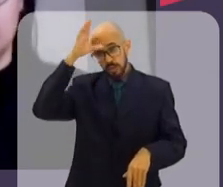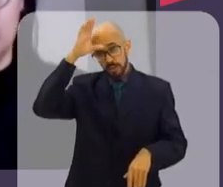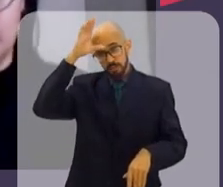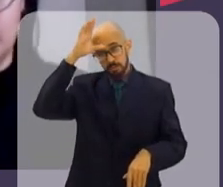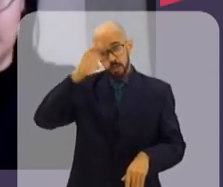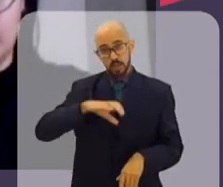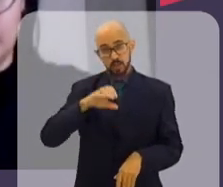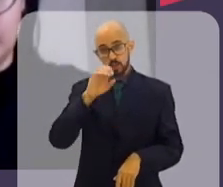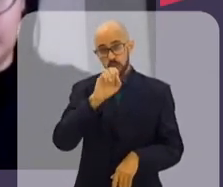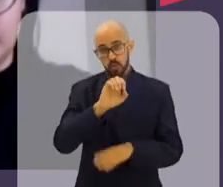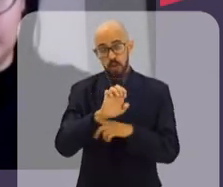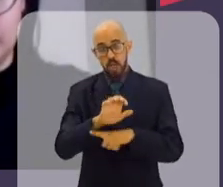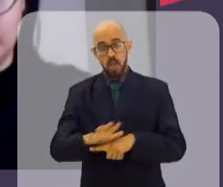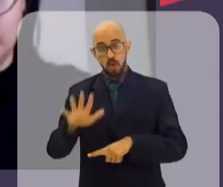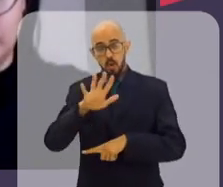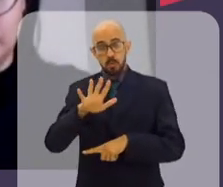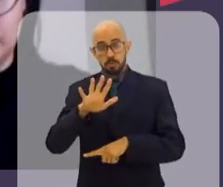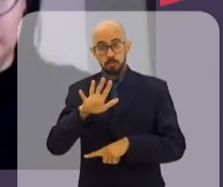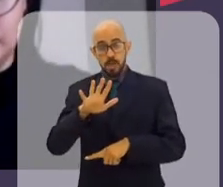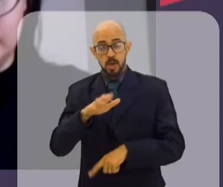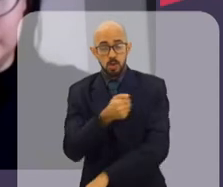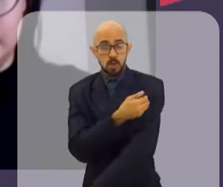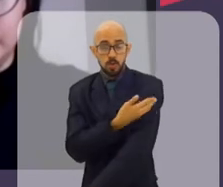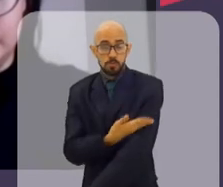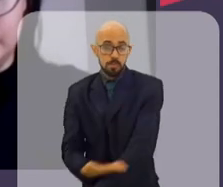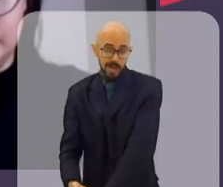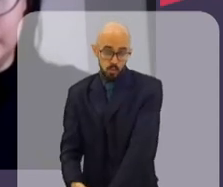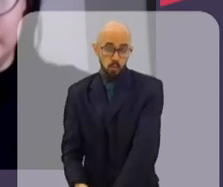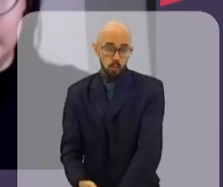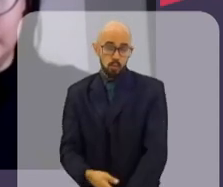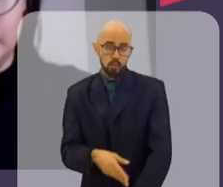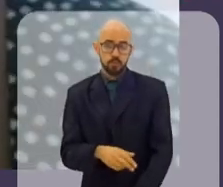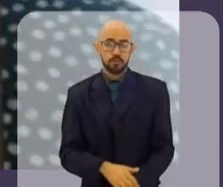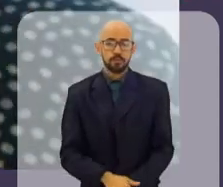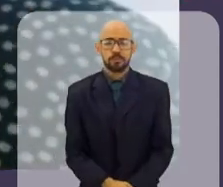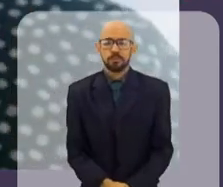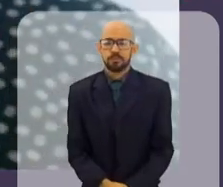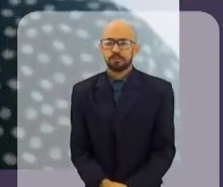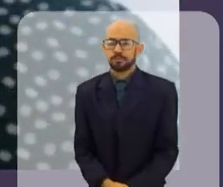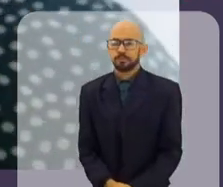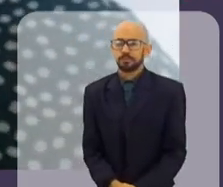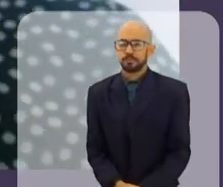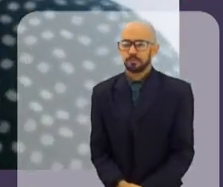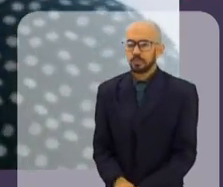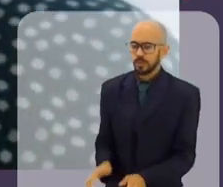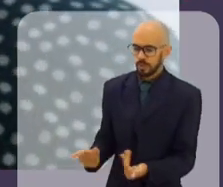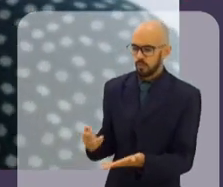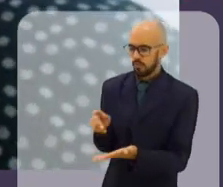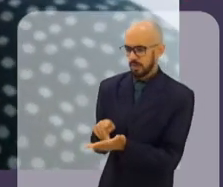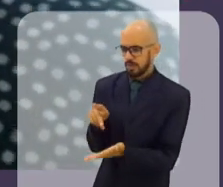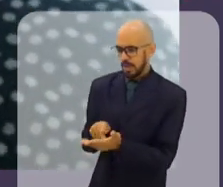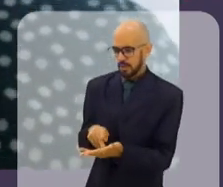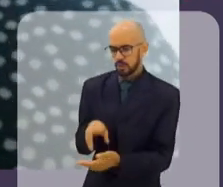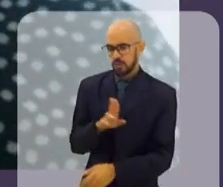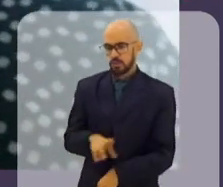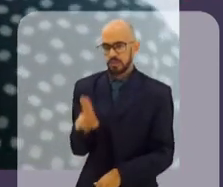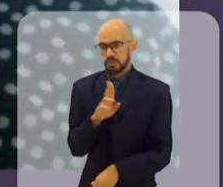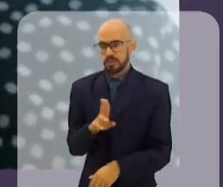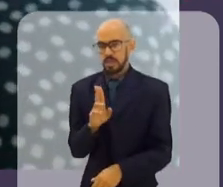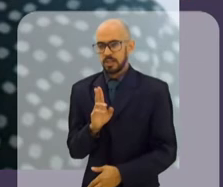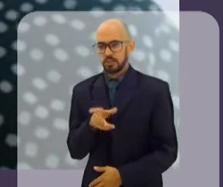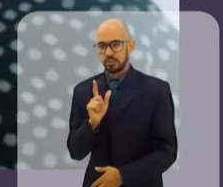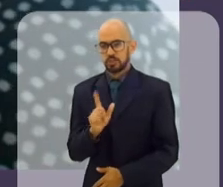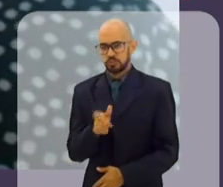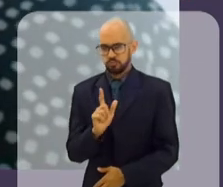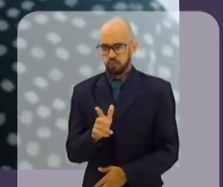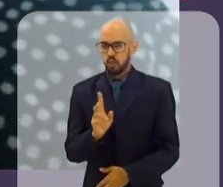saber ocidental, do homem branco que sempre dominou a academia. Bom, sim, é verdade. A academia ela